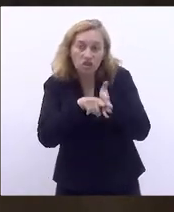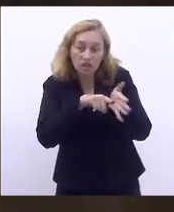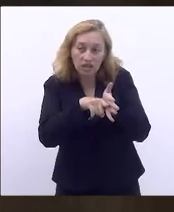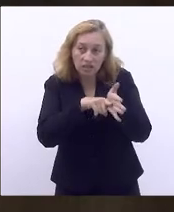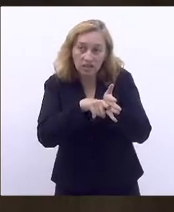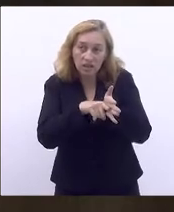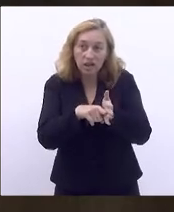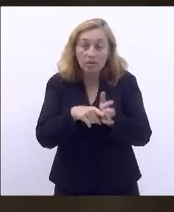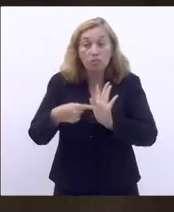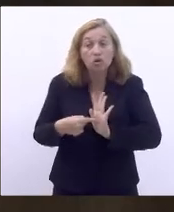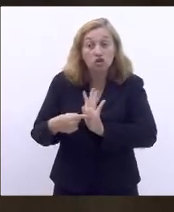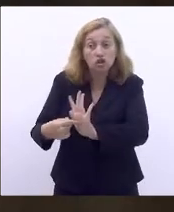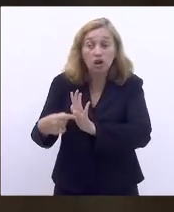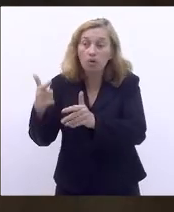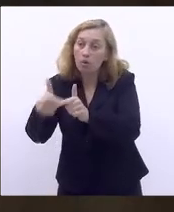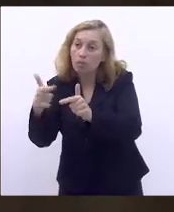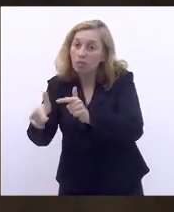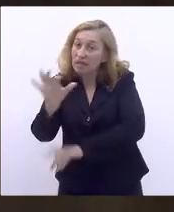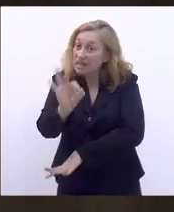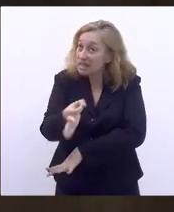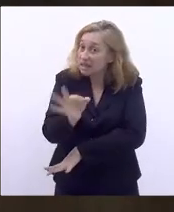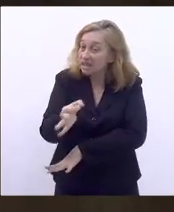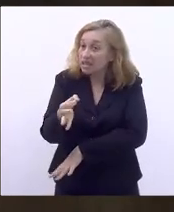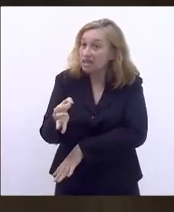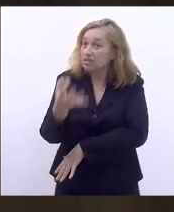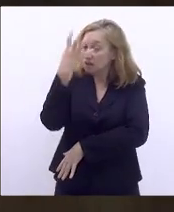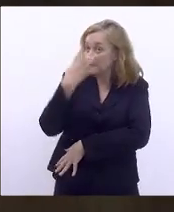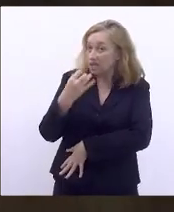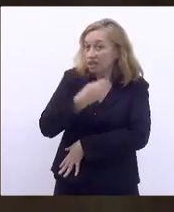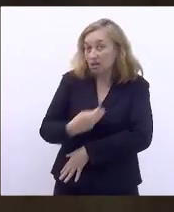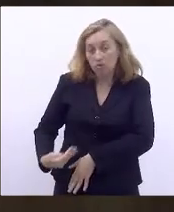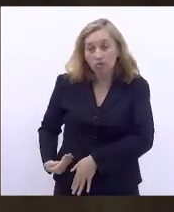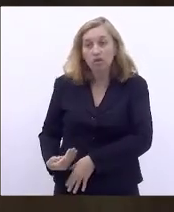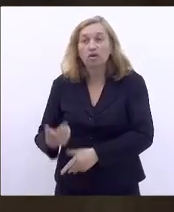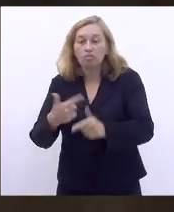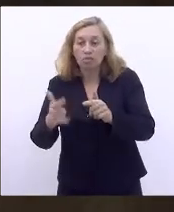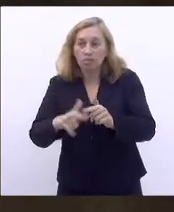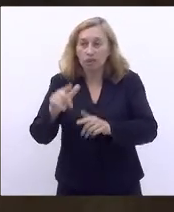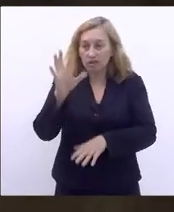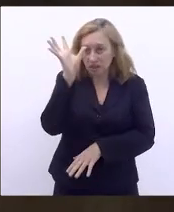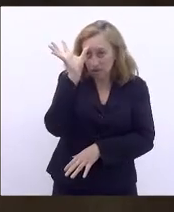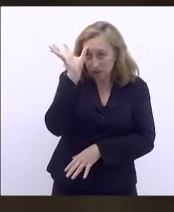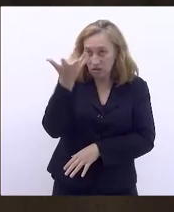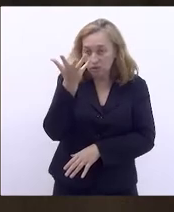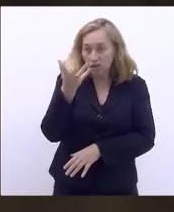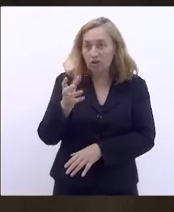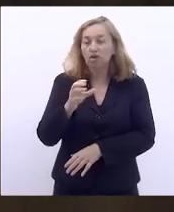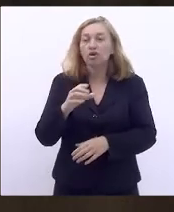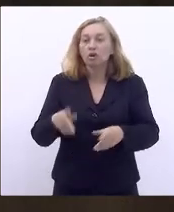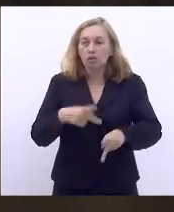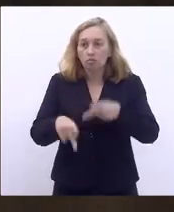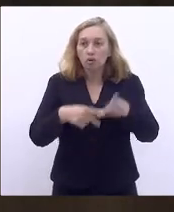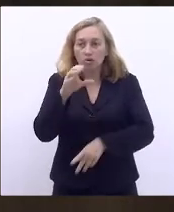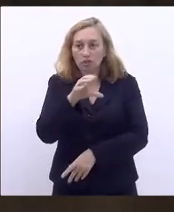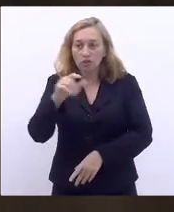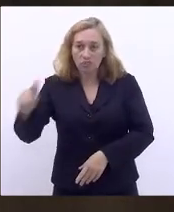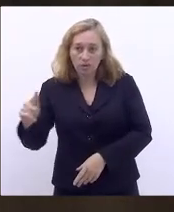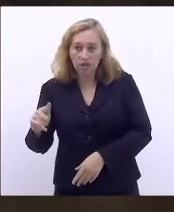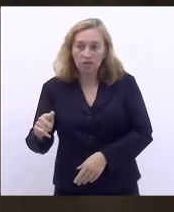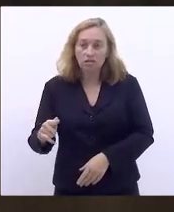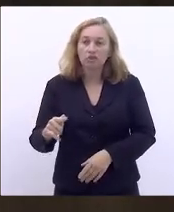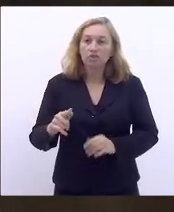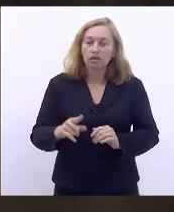levar o problema, e tenho certeza que com a sensibilidade do governador esse problema será sanado e a população de Campo Grande terá um atendimento digno